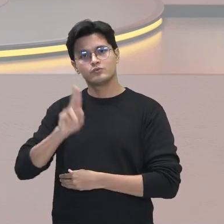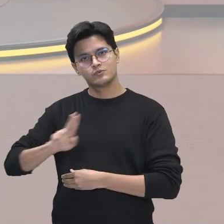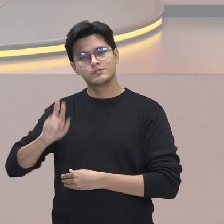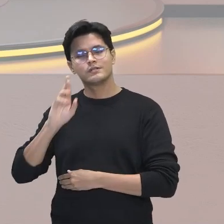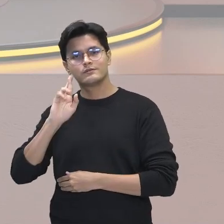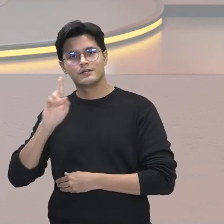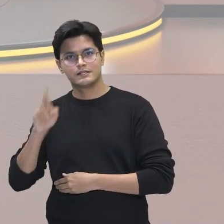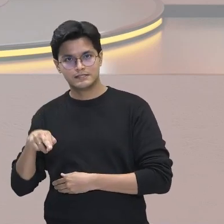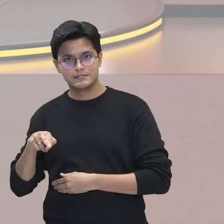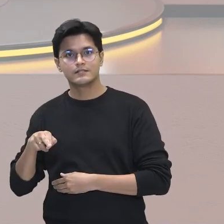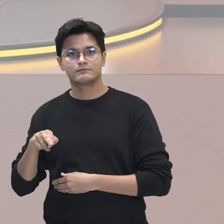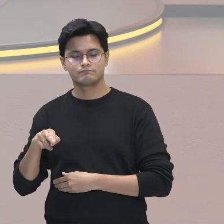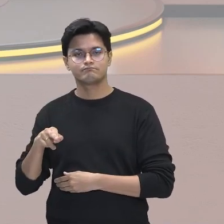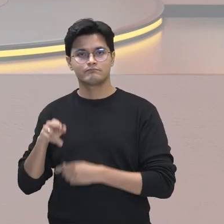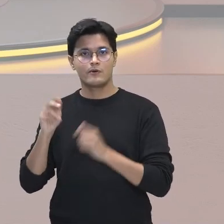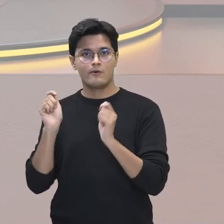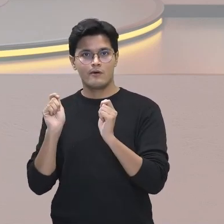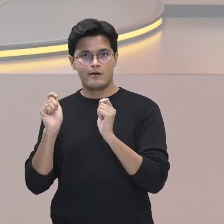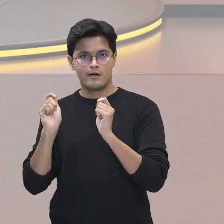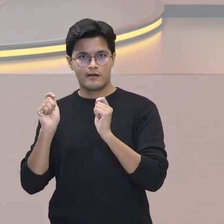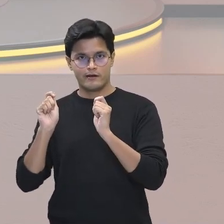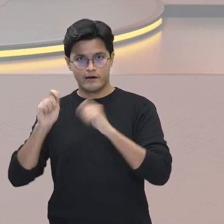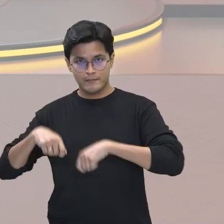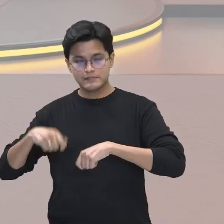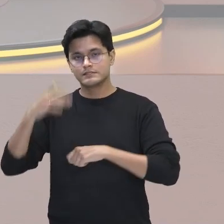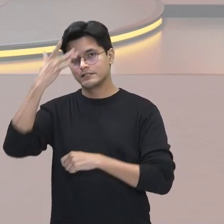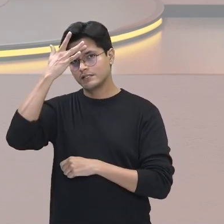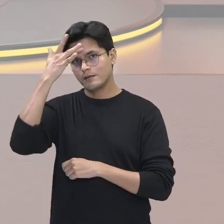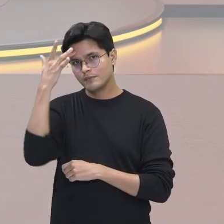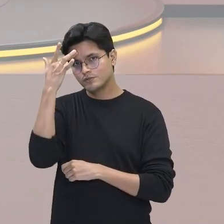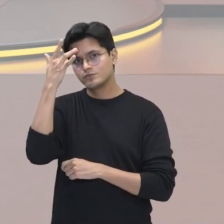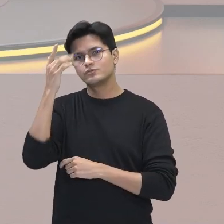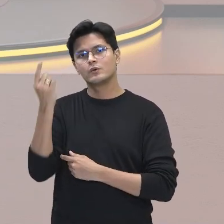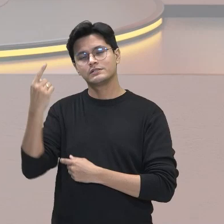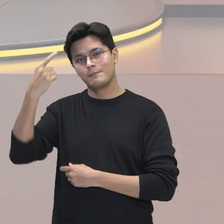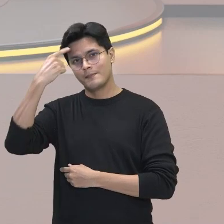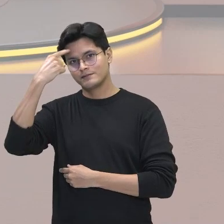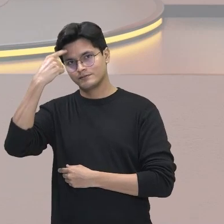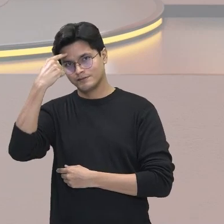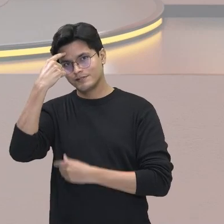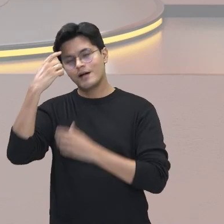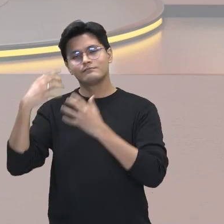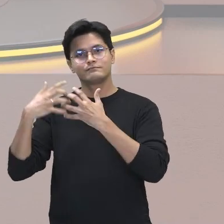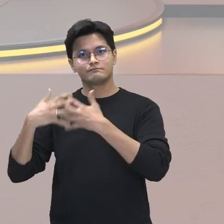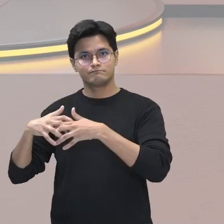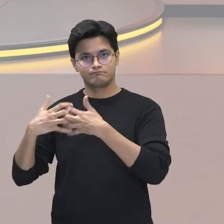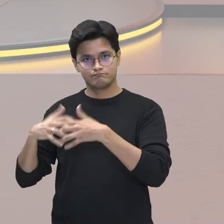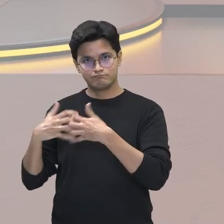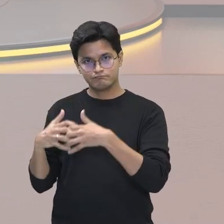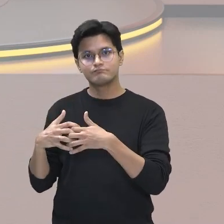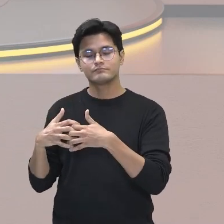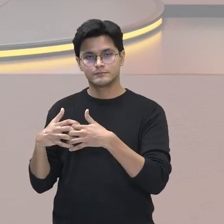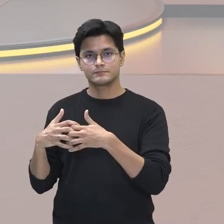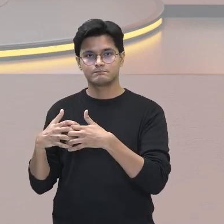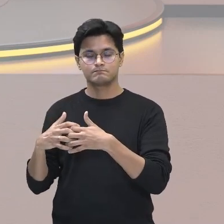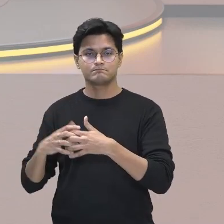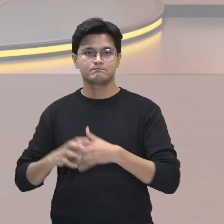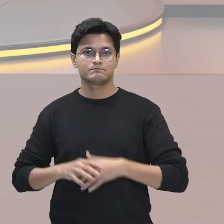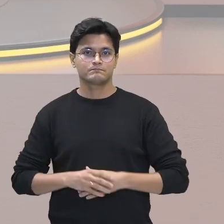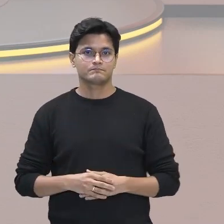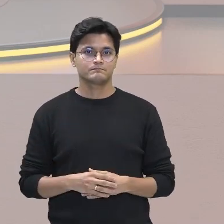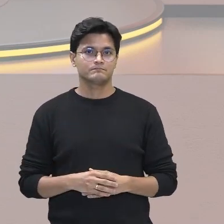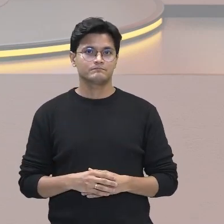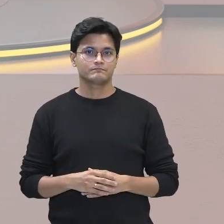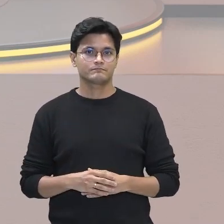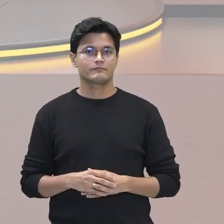na capacidade da pessoa de pensar, né, na lógica. Então,